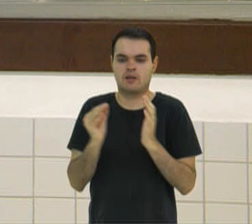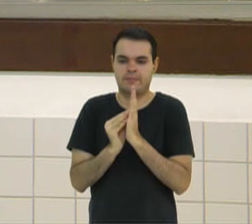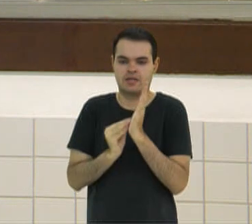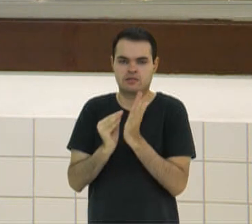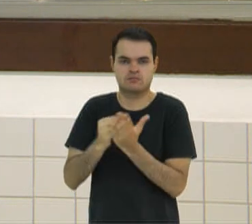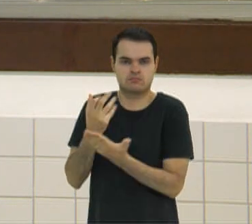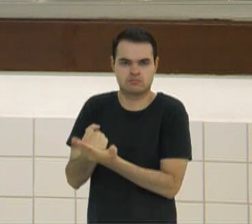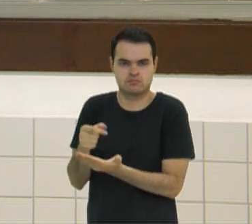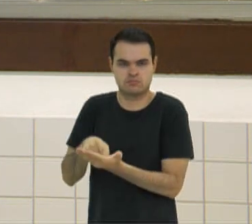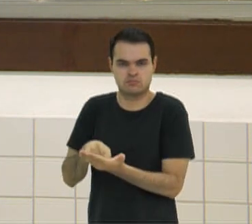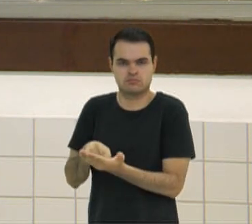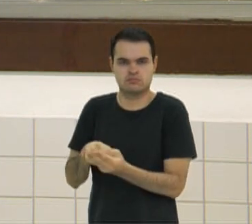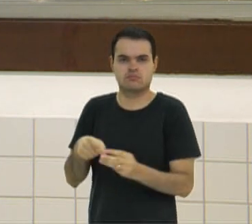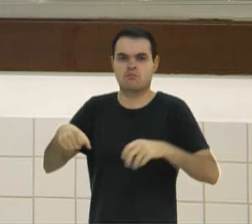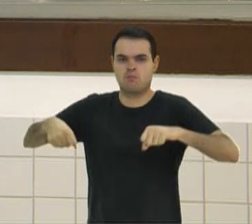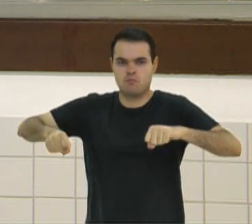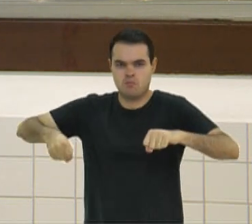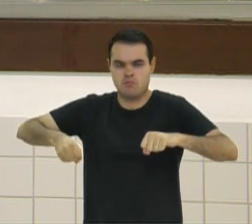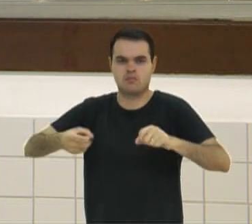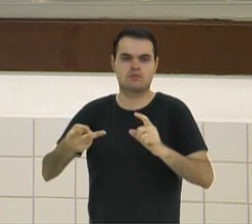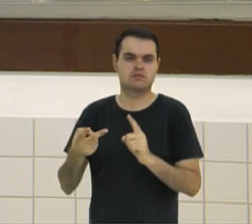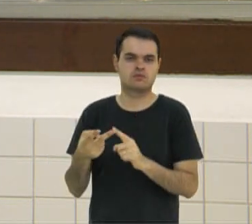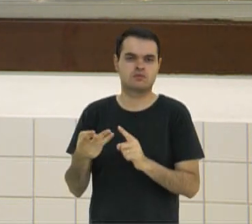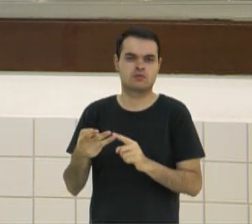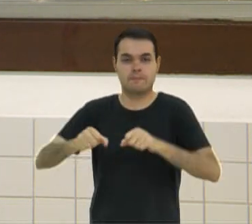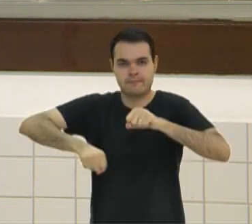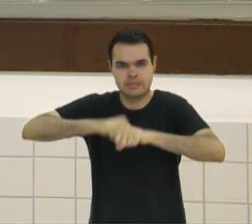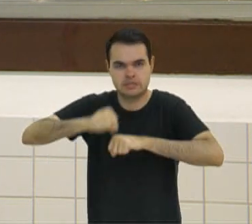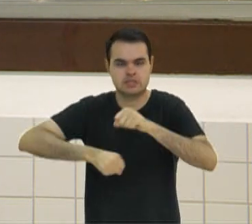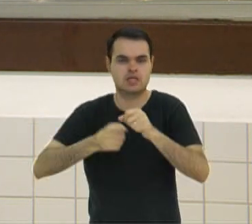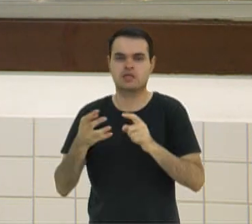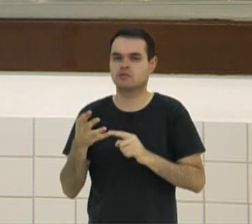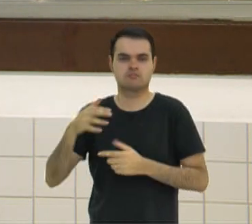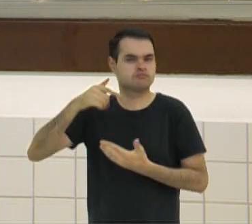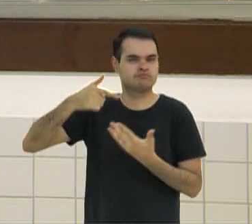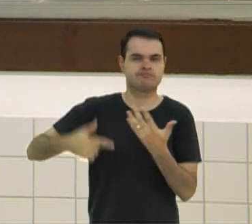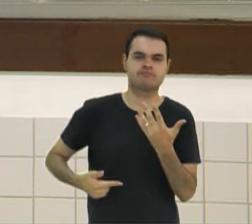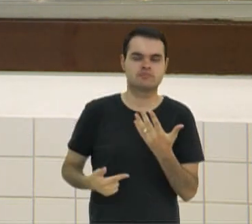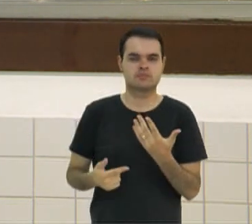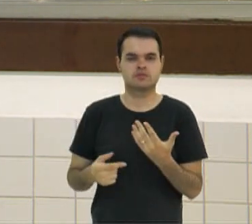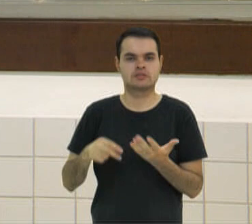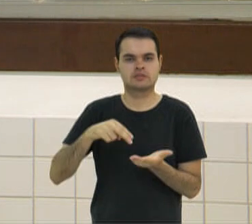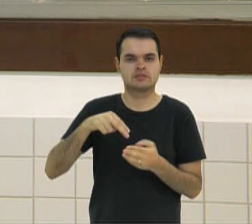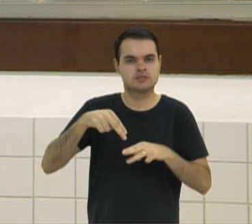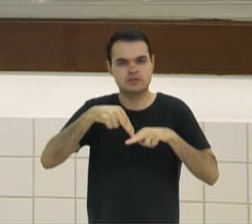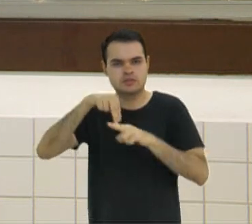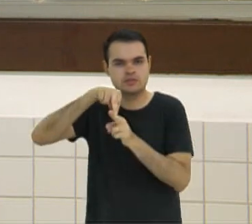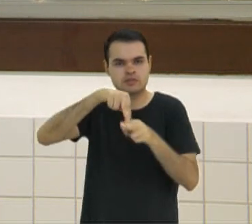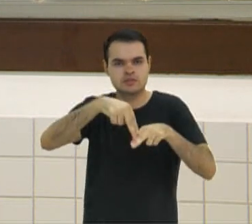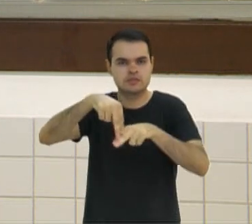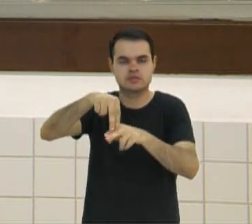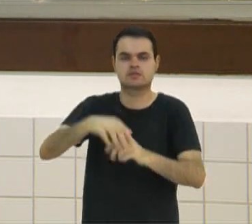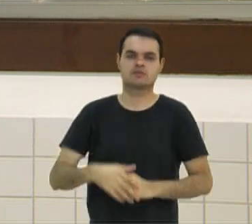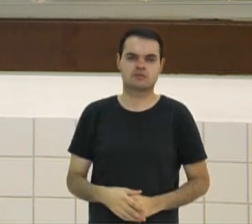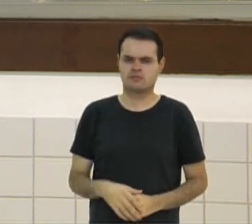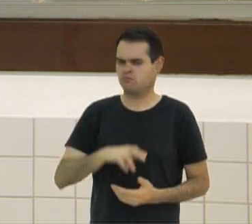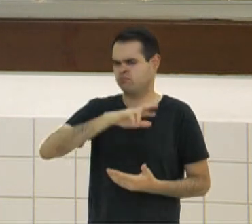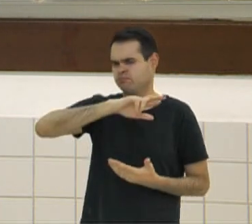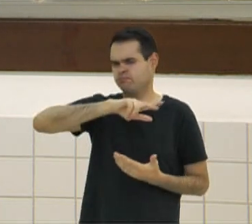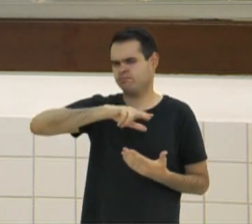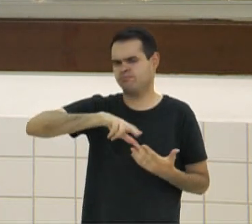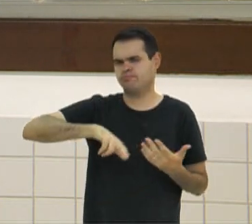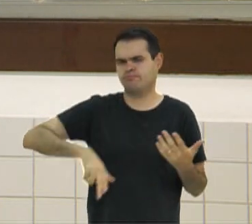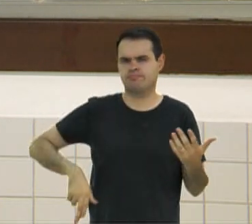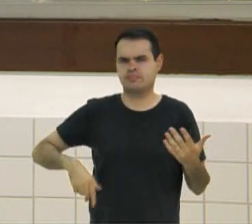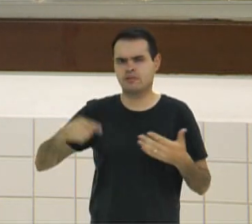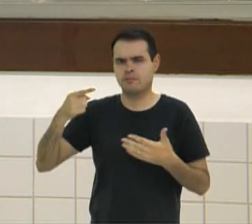próprio veículo, as motocicletas, as bicicletas, certo? Os skates, certo? Então aí vai, né? Tudo aquilo